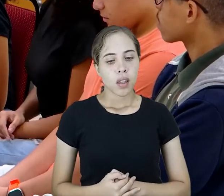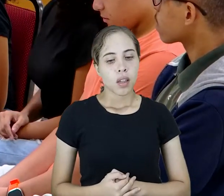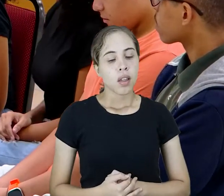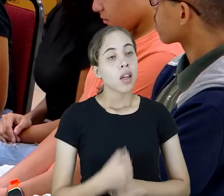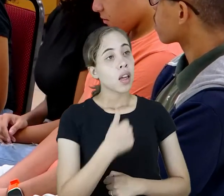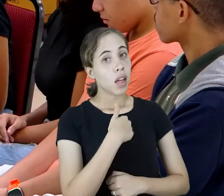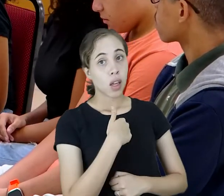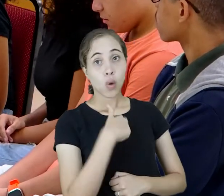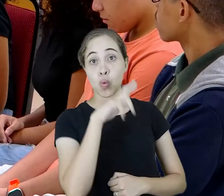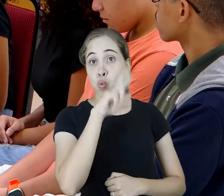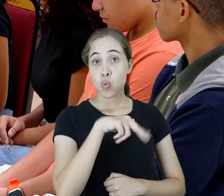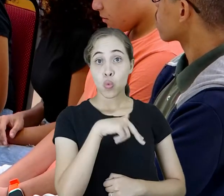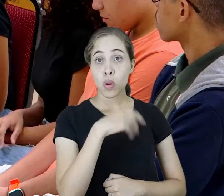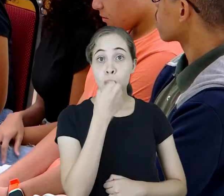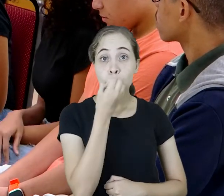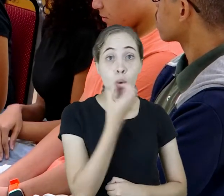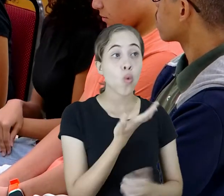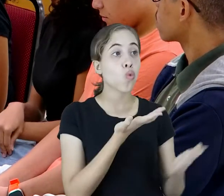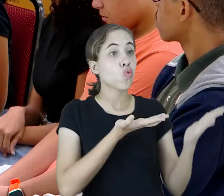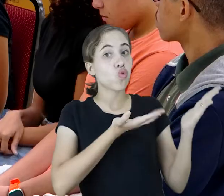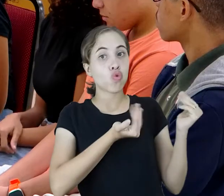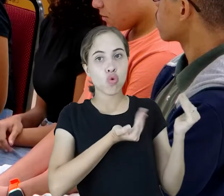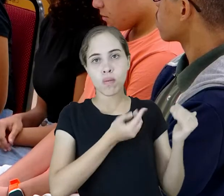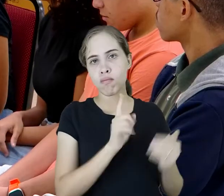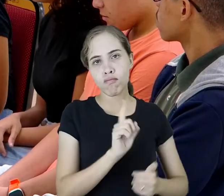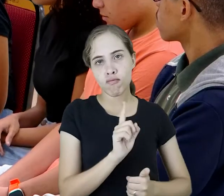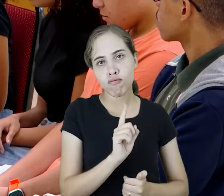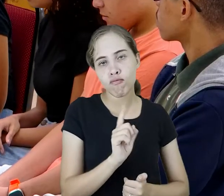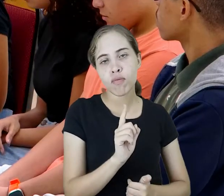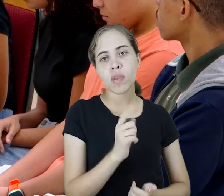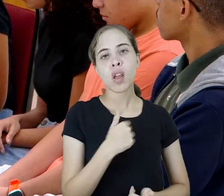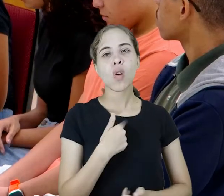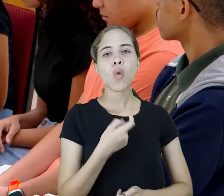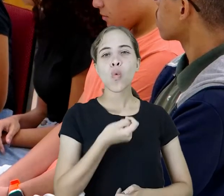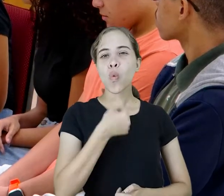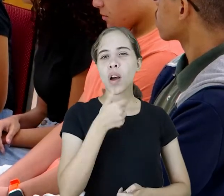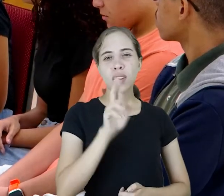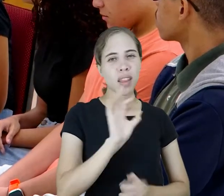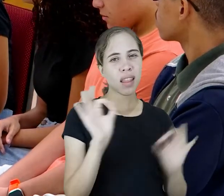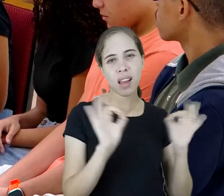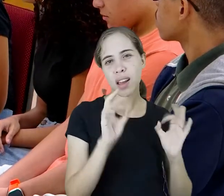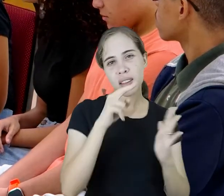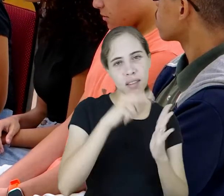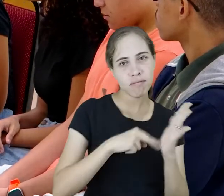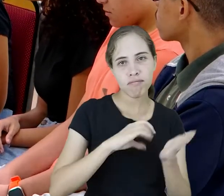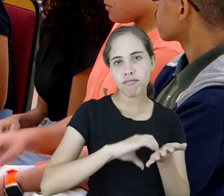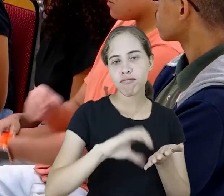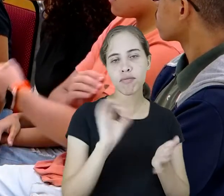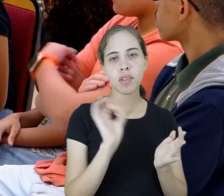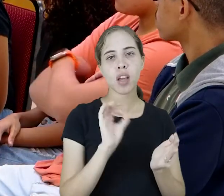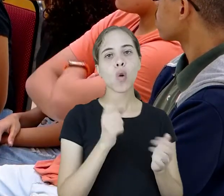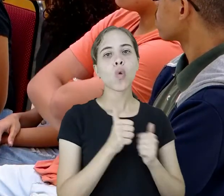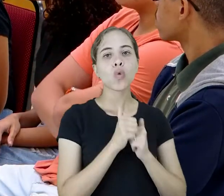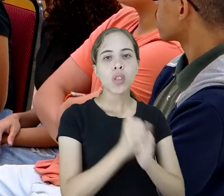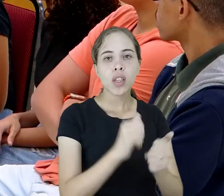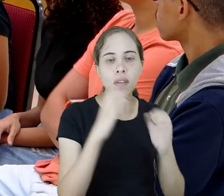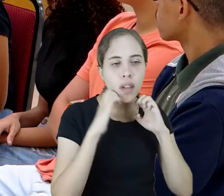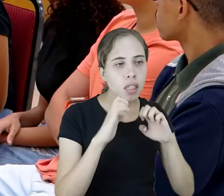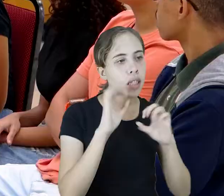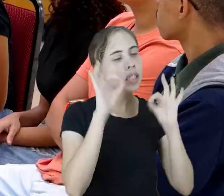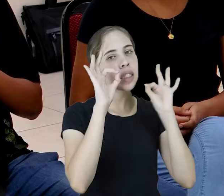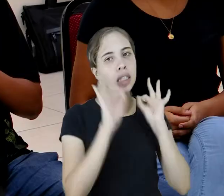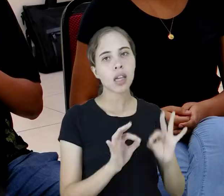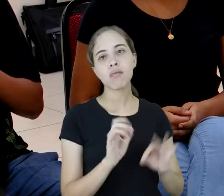nunca fui um bom jovem, por assim dizer. Eu quase não li as escrituras ou segui o evangelho de